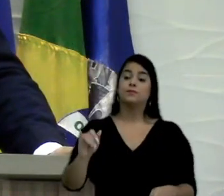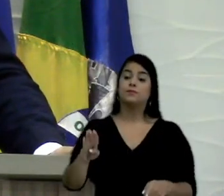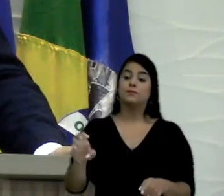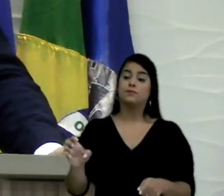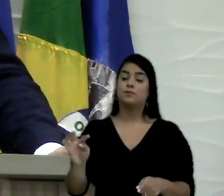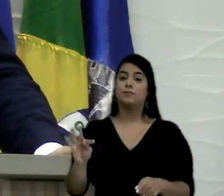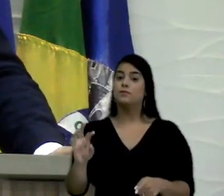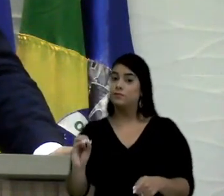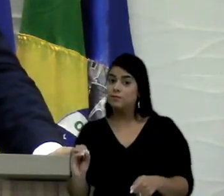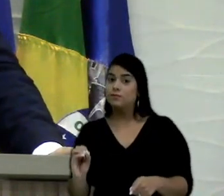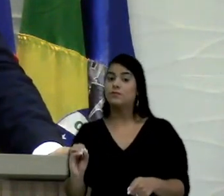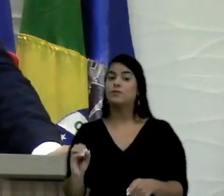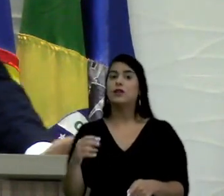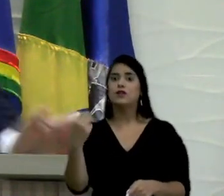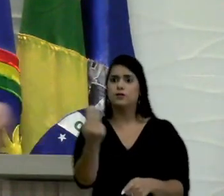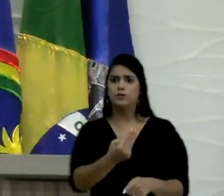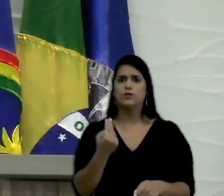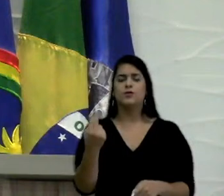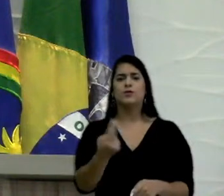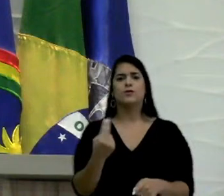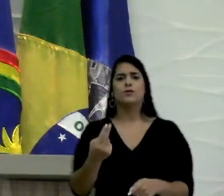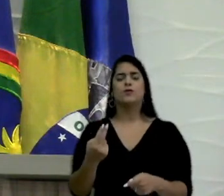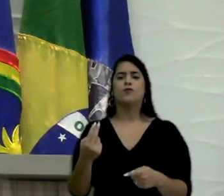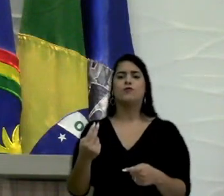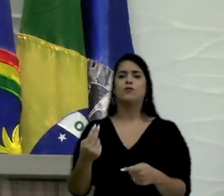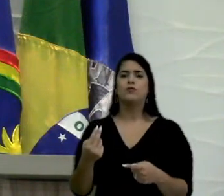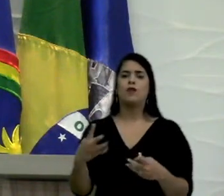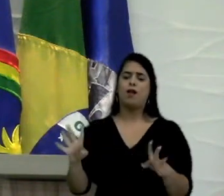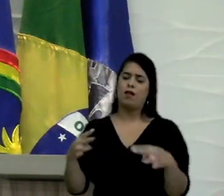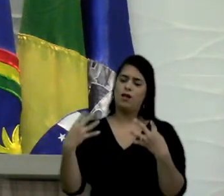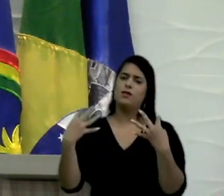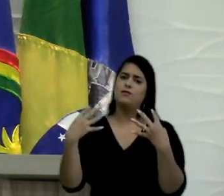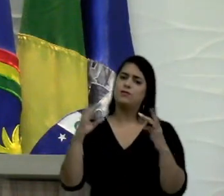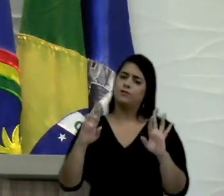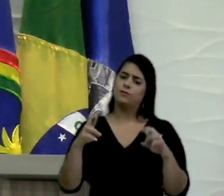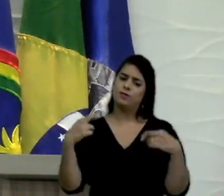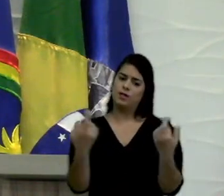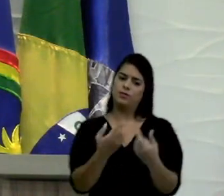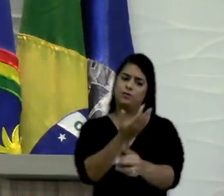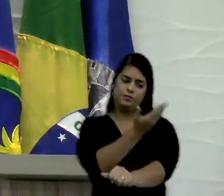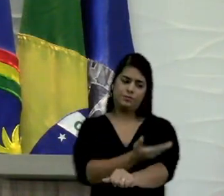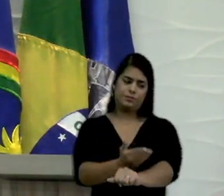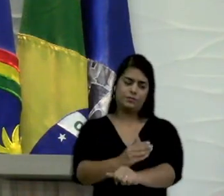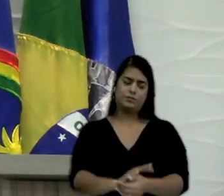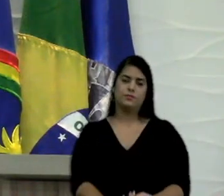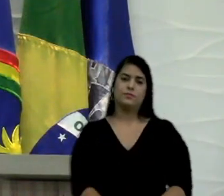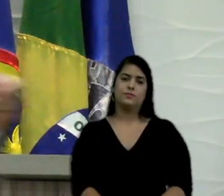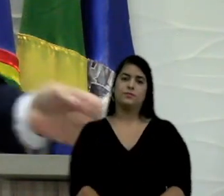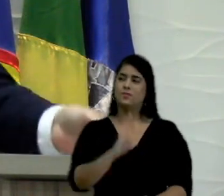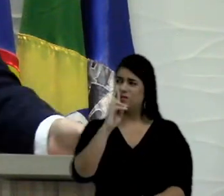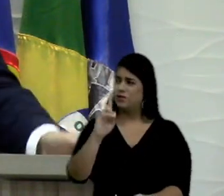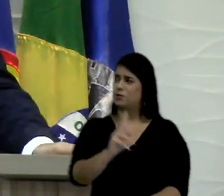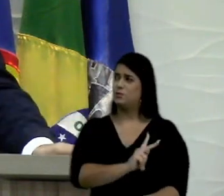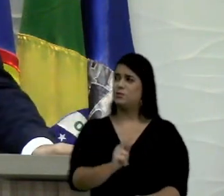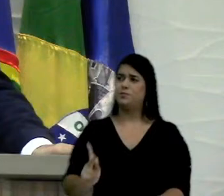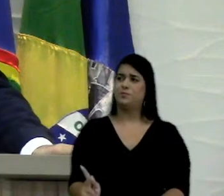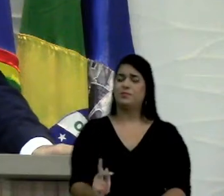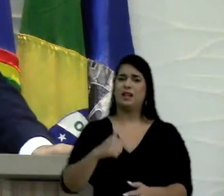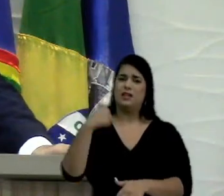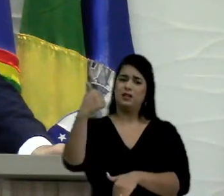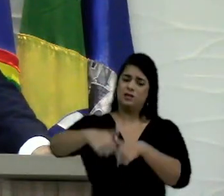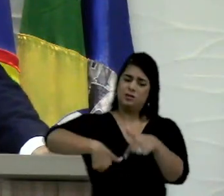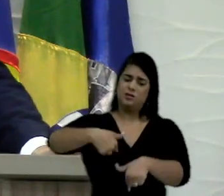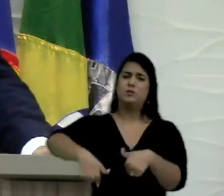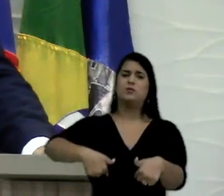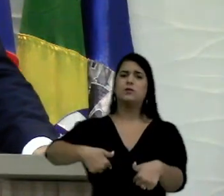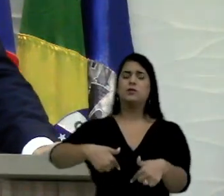todos da agrogil que nos acompanham costumeiramente nas nossas sessões plenárias senhor presidente a gente tem encabeçado uma luta muito grande a